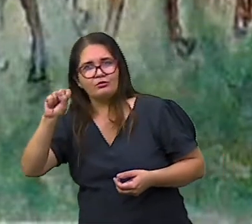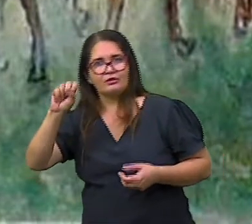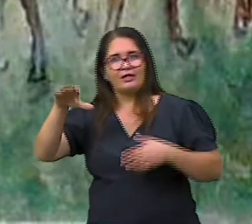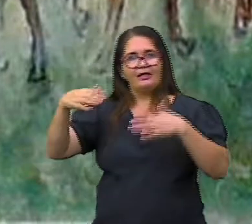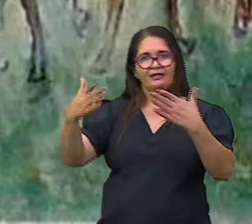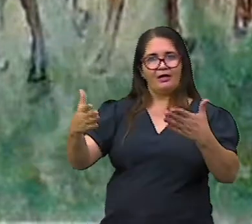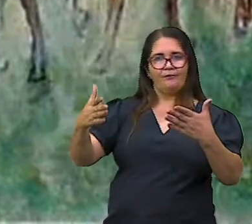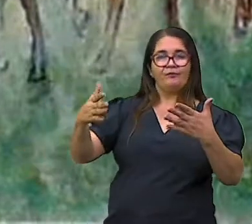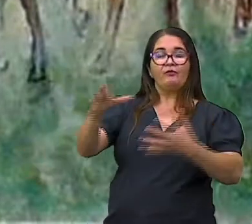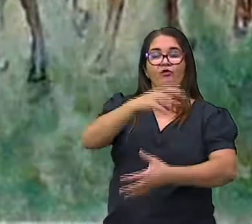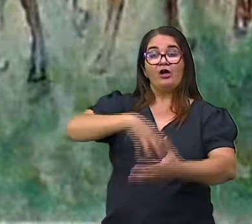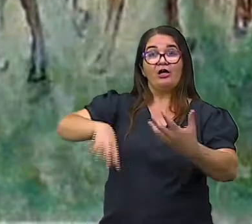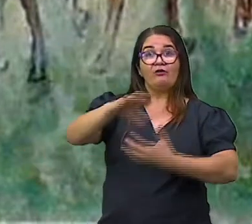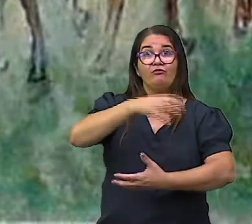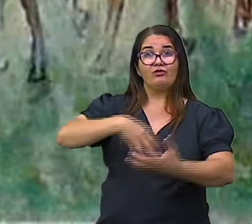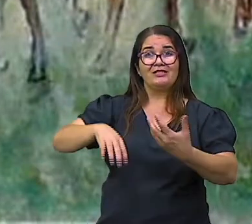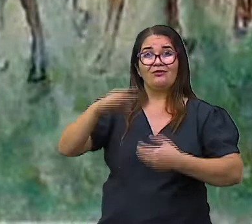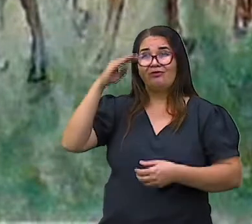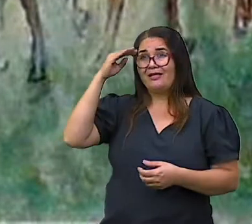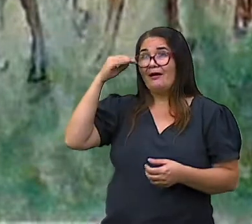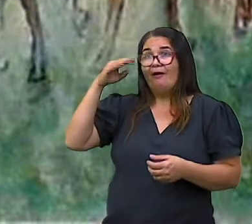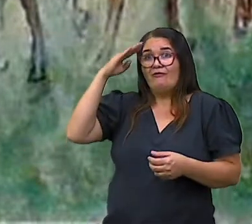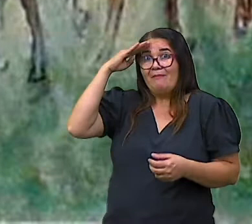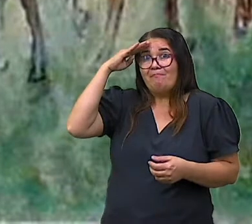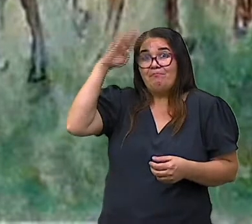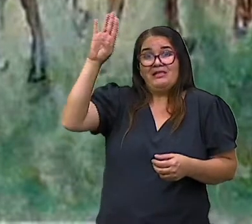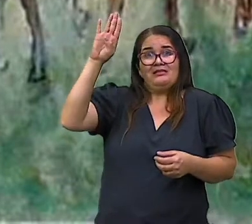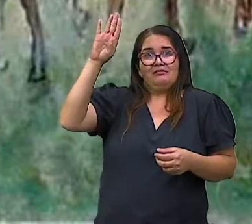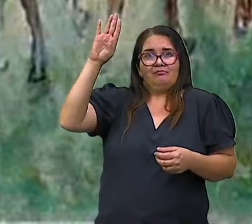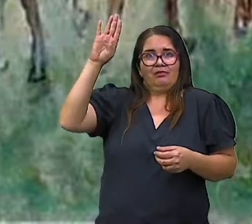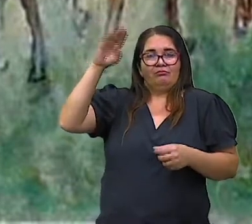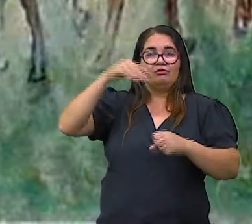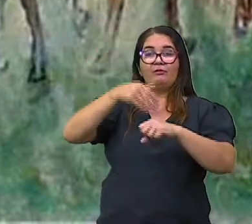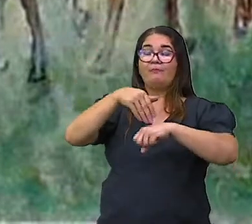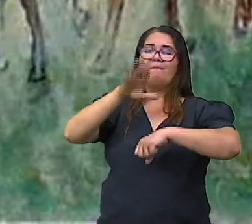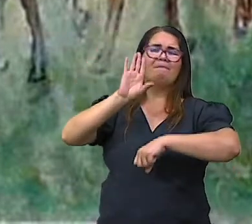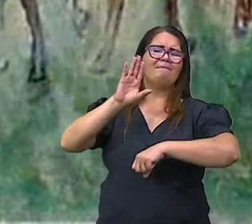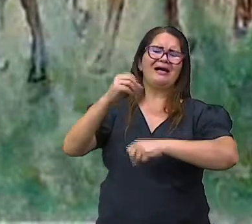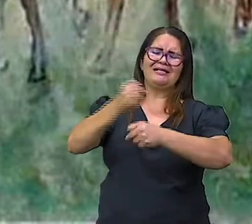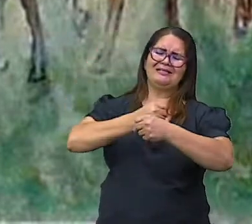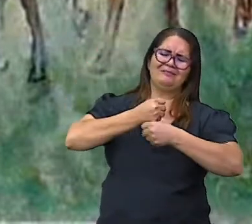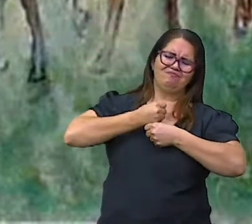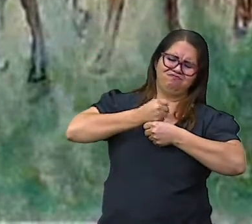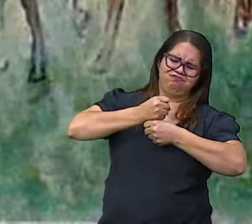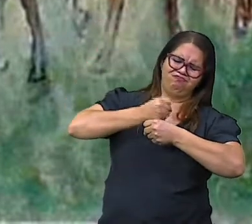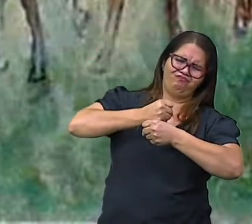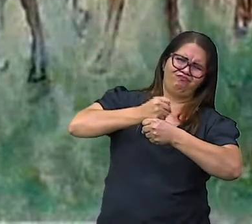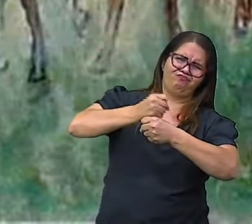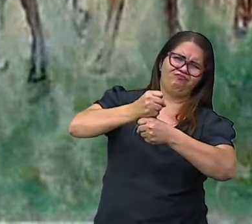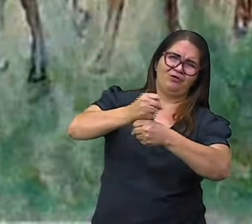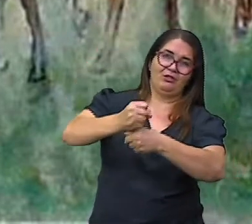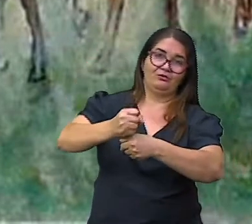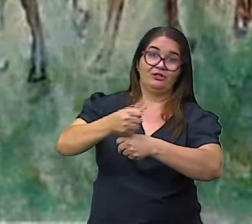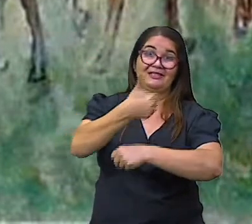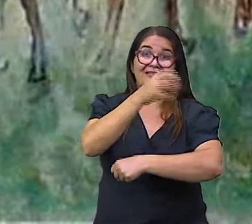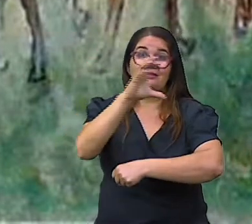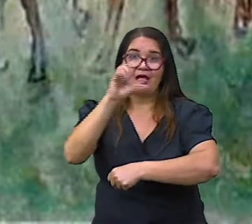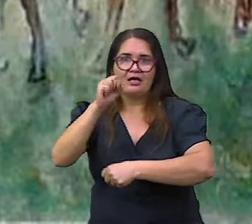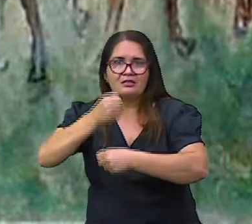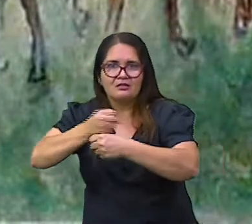foi uma das que apresentaram maior ameaça à integridade territorial